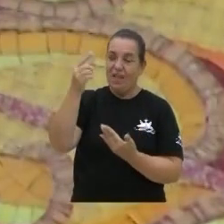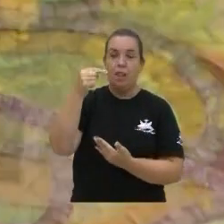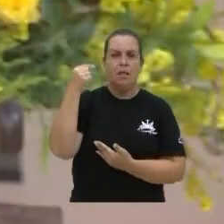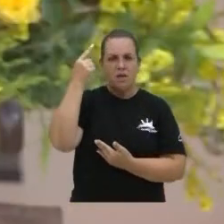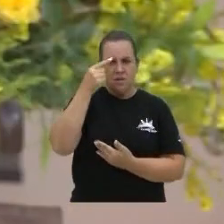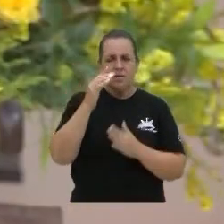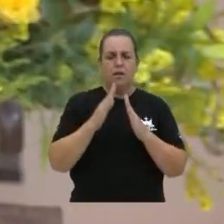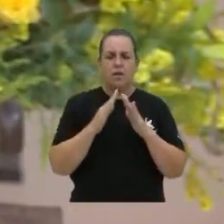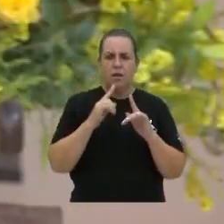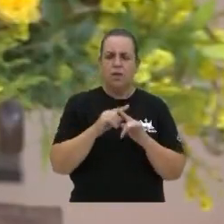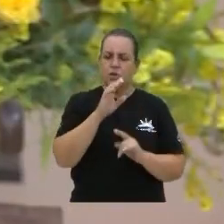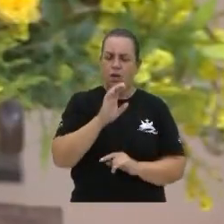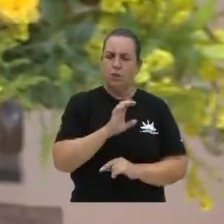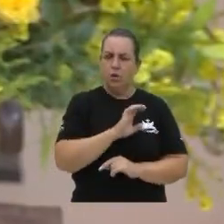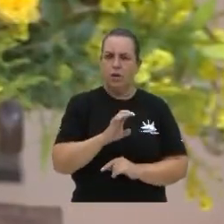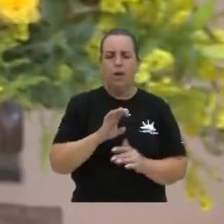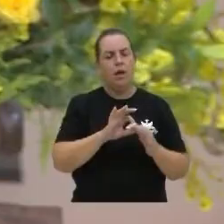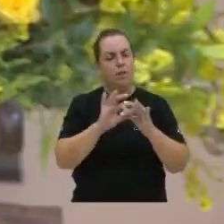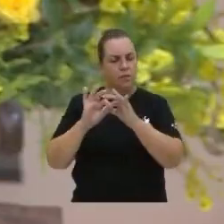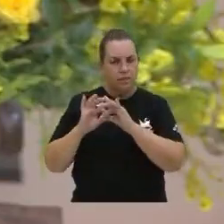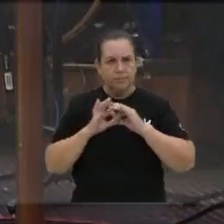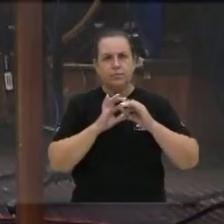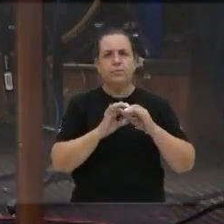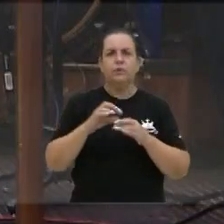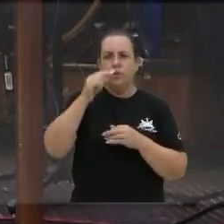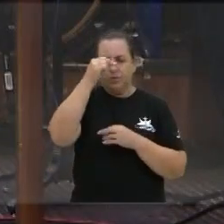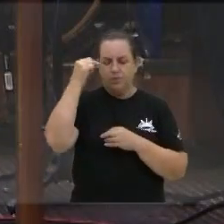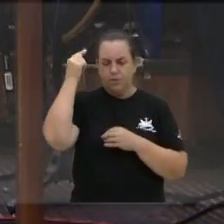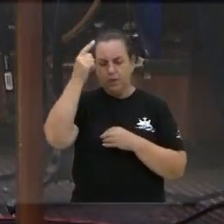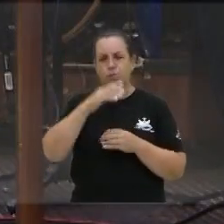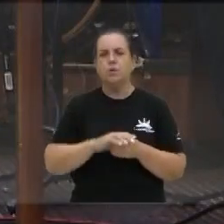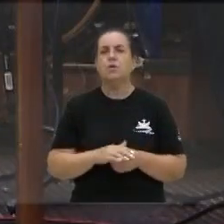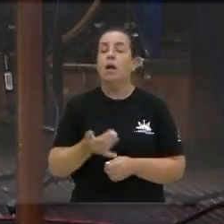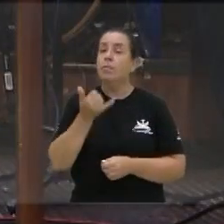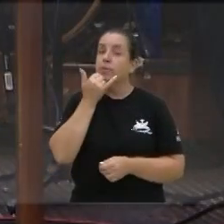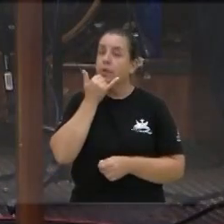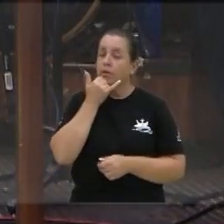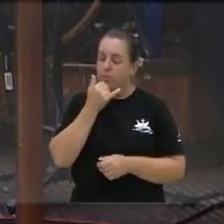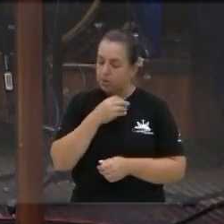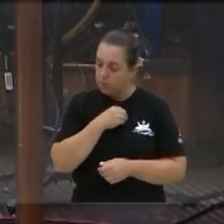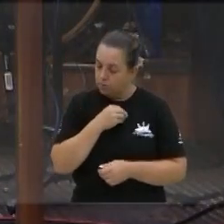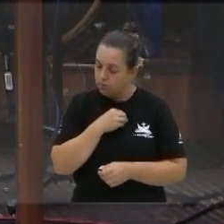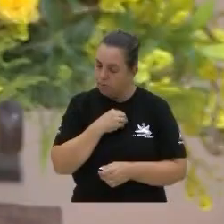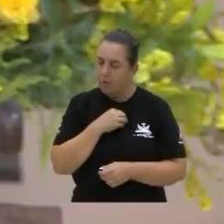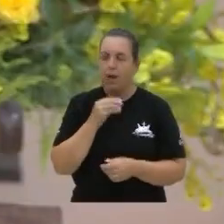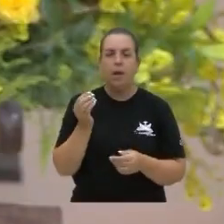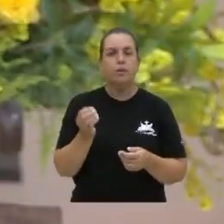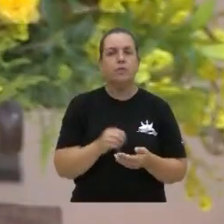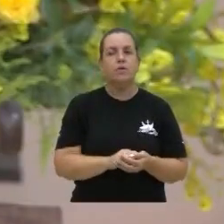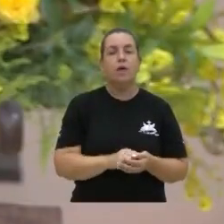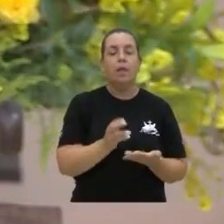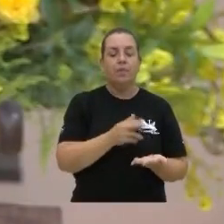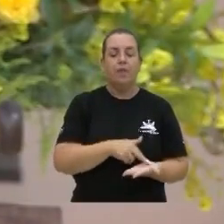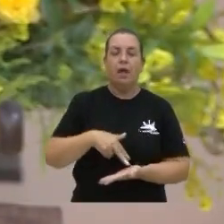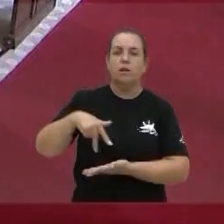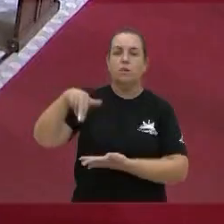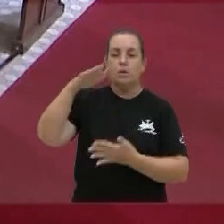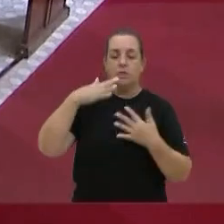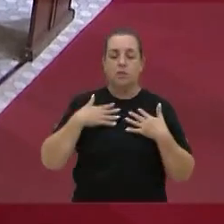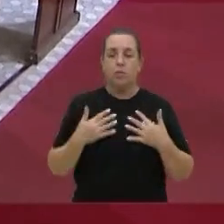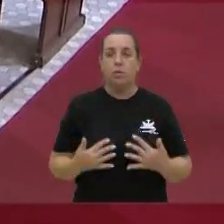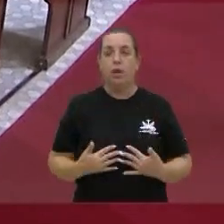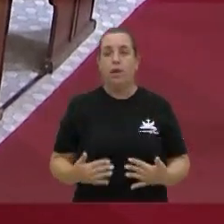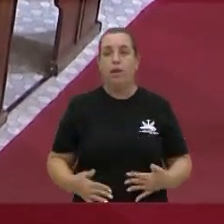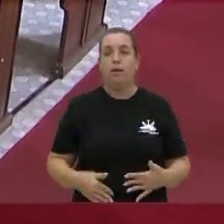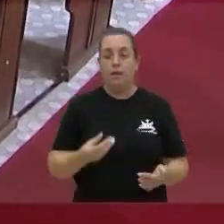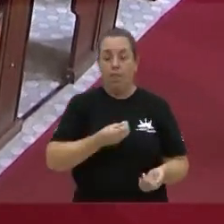Santo, na Santa Igreja Católica, na comunhão dos santos, na remissão dos pecados, na